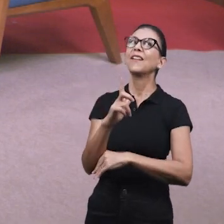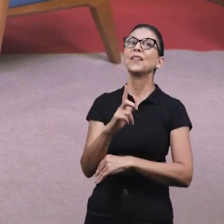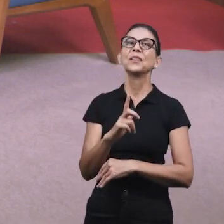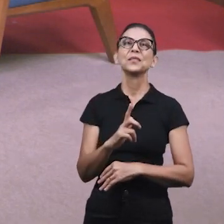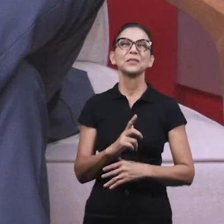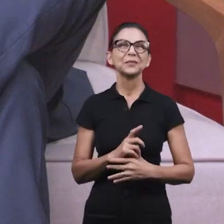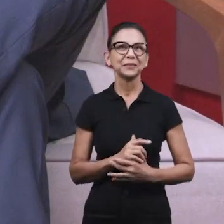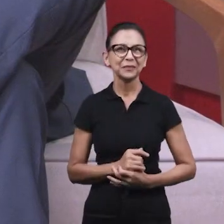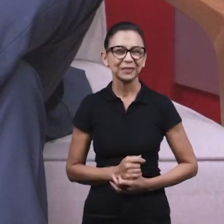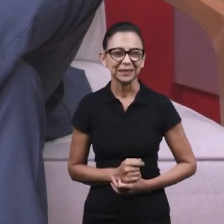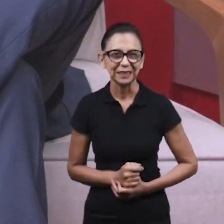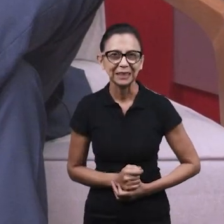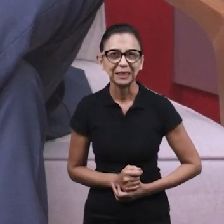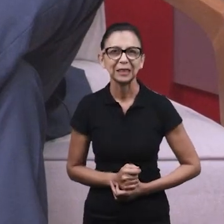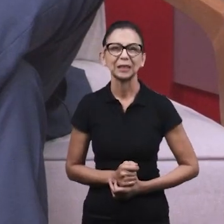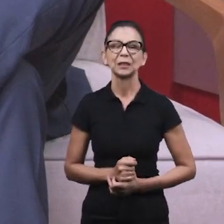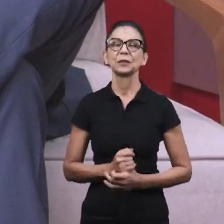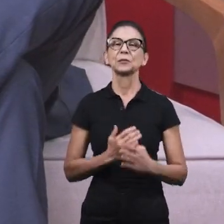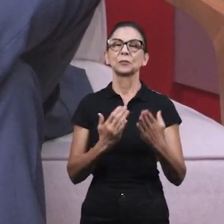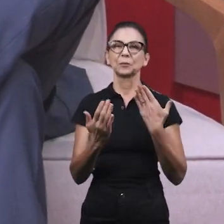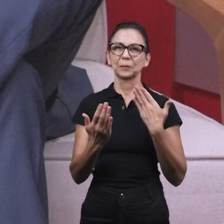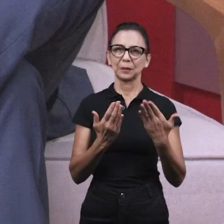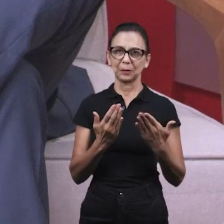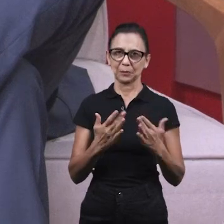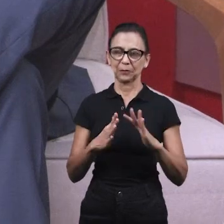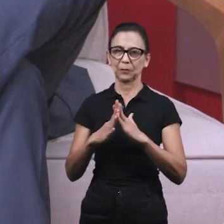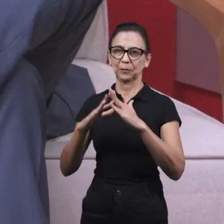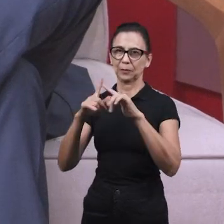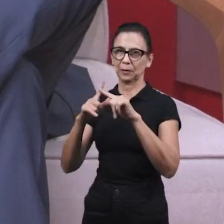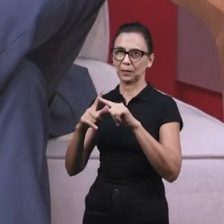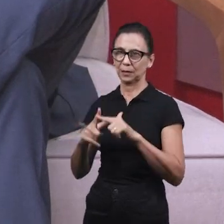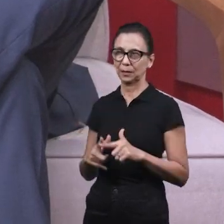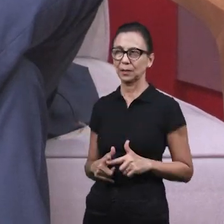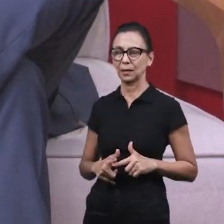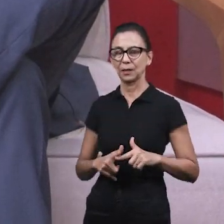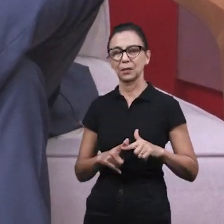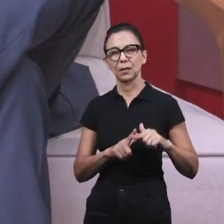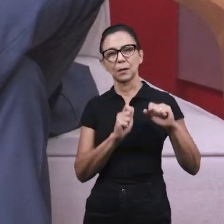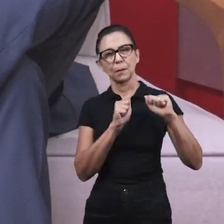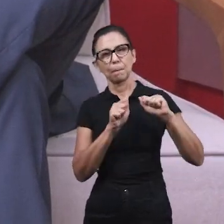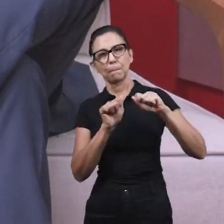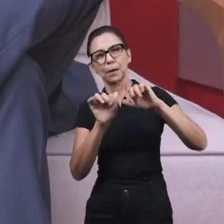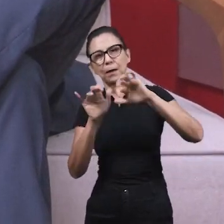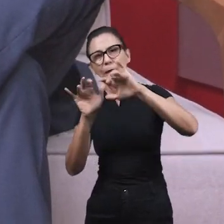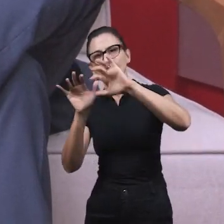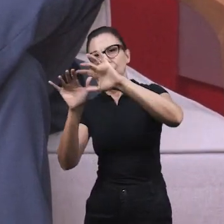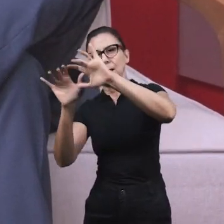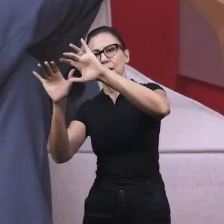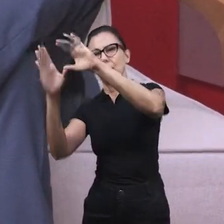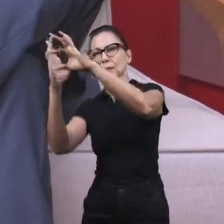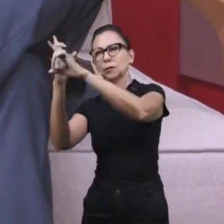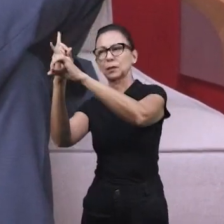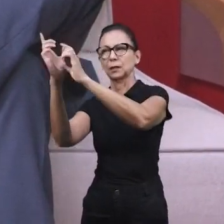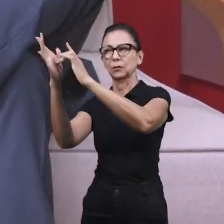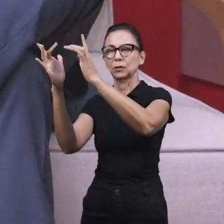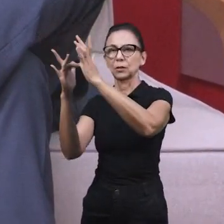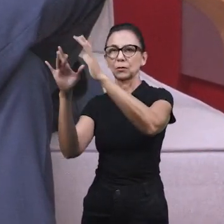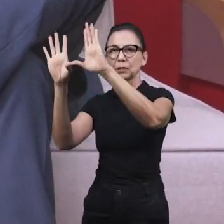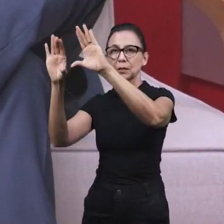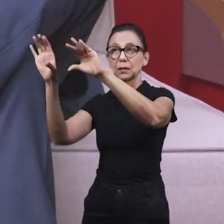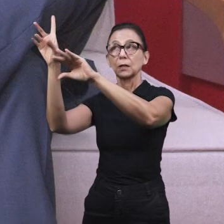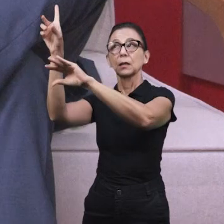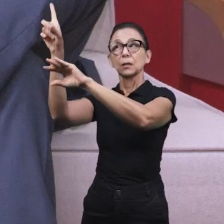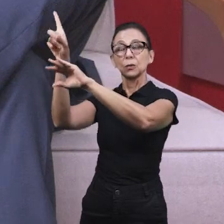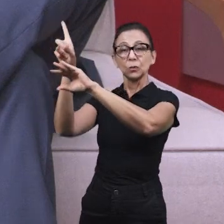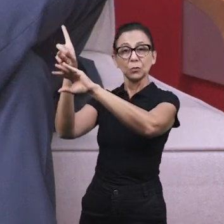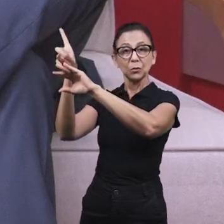Que para a igreja, quando a igreja subir para encontrar-se com Jesus no arrebatamento,